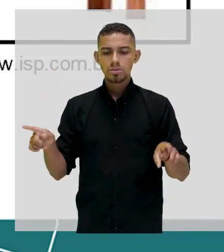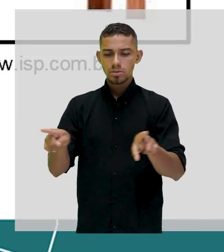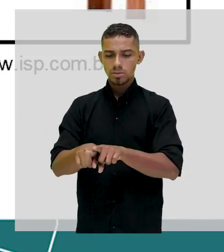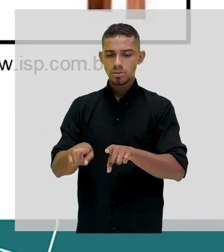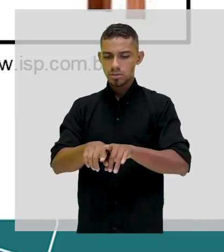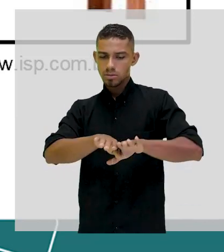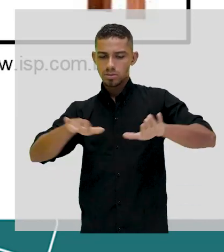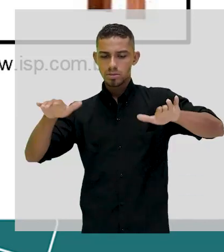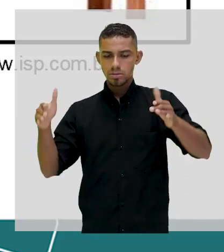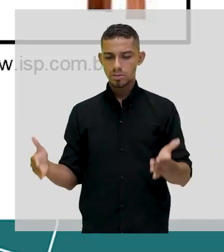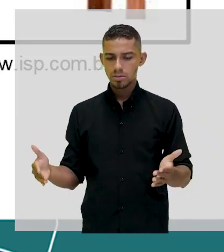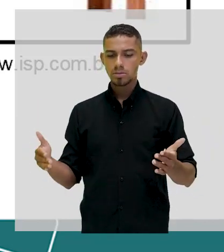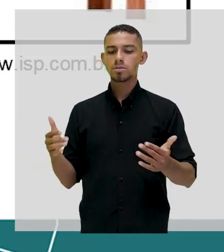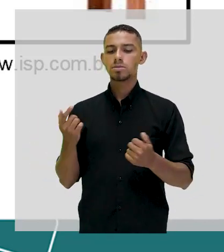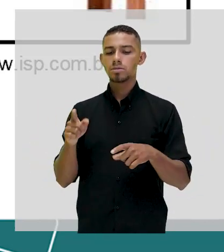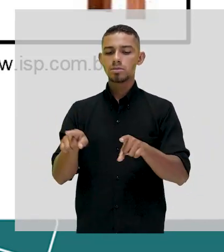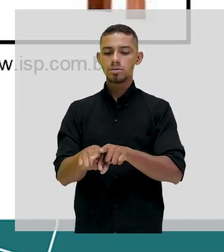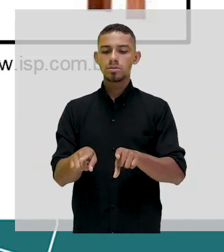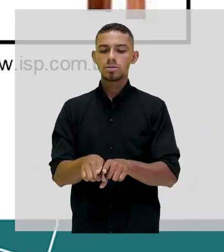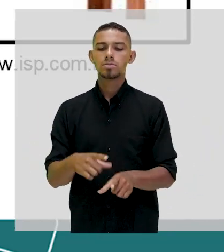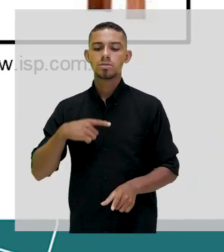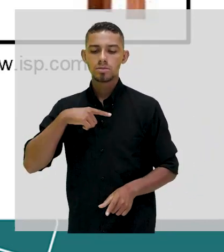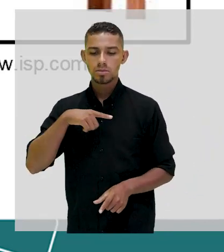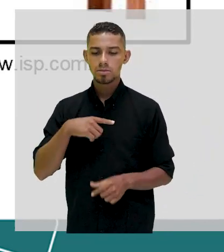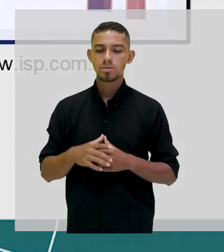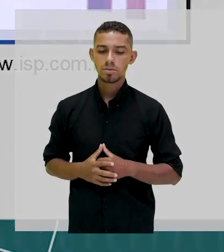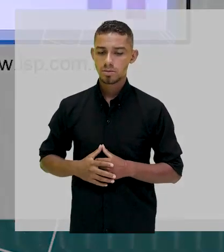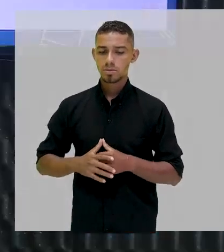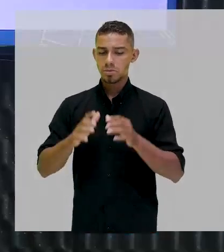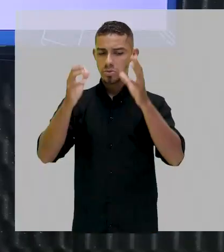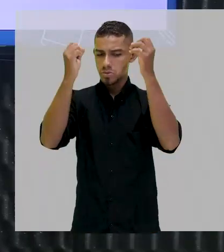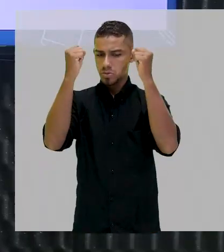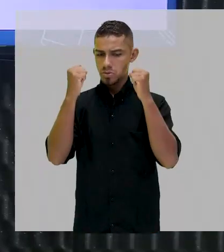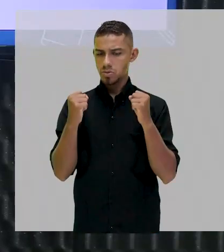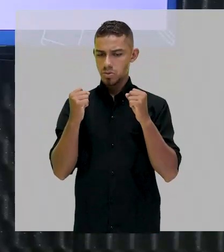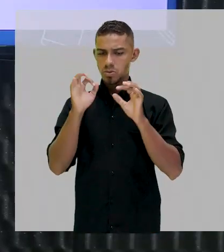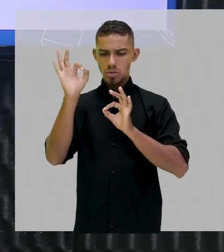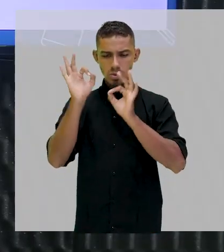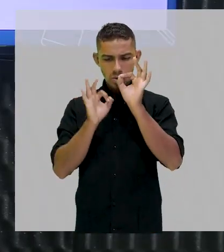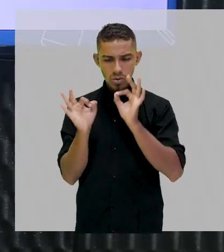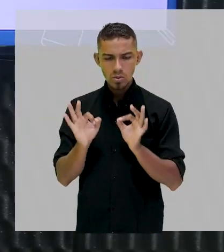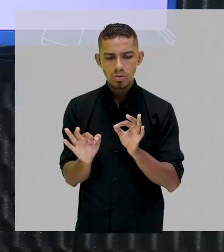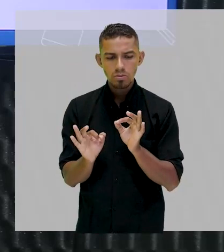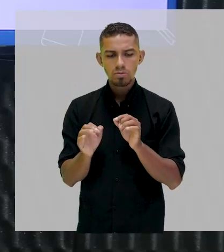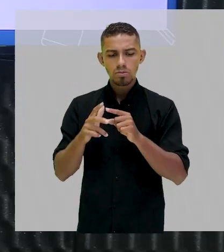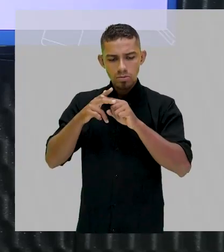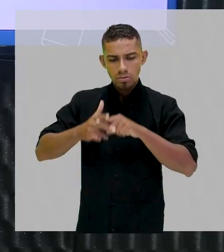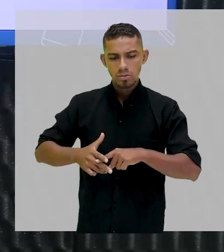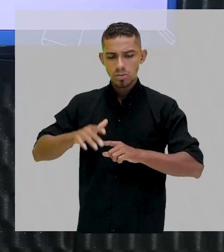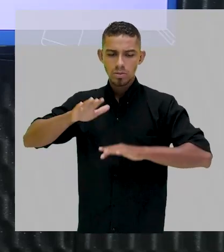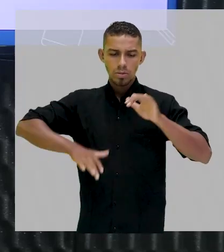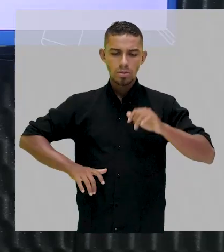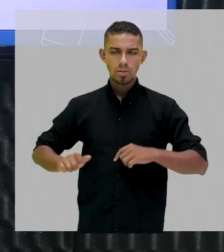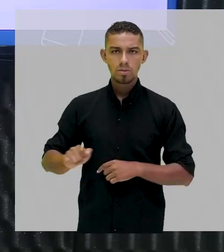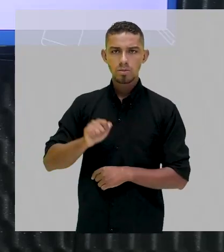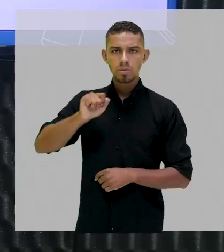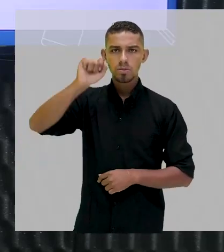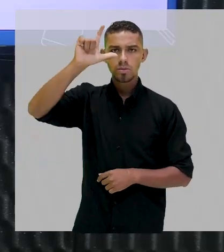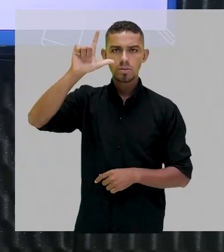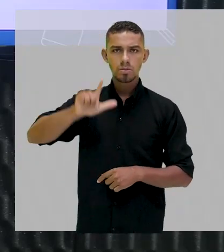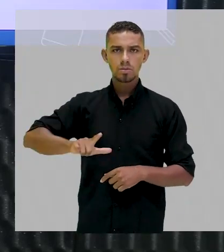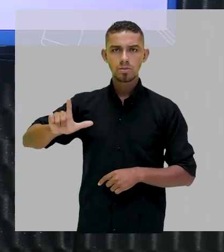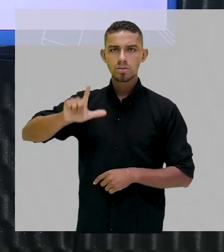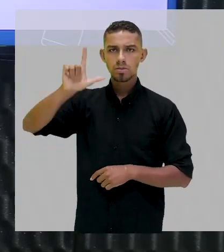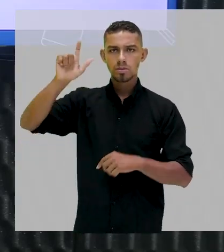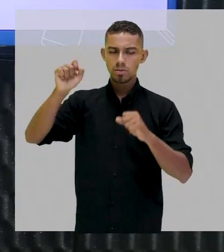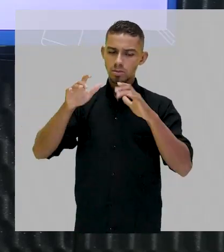que se assemelha à cama, ele possui barras e alças que podem ser ajustadas para diferentes alturas e locais para prender